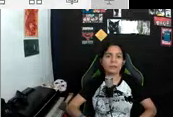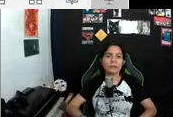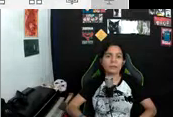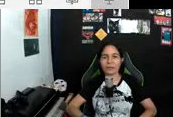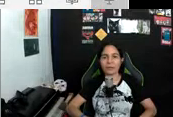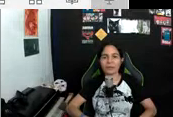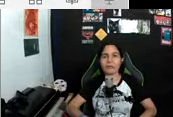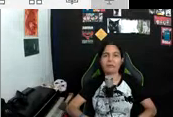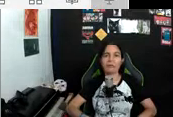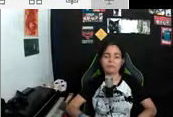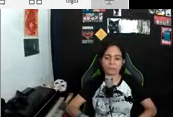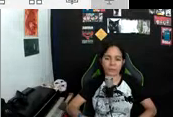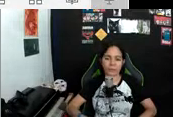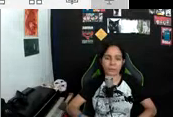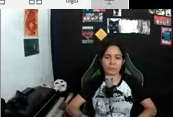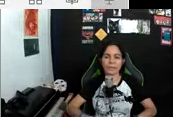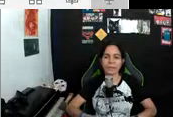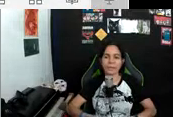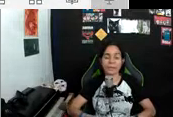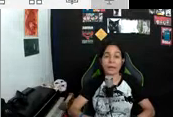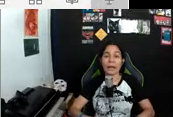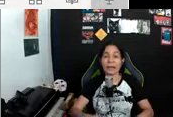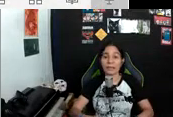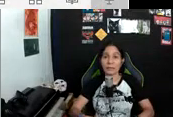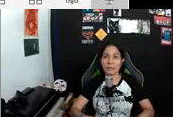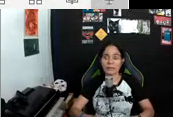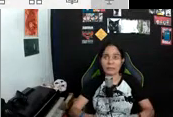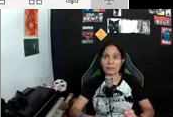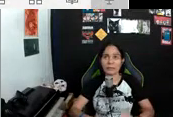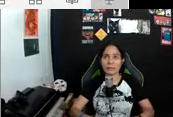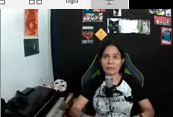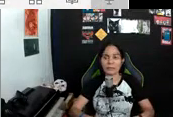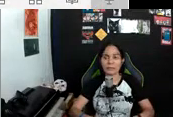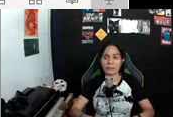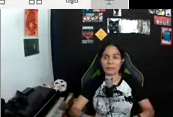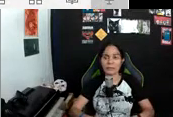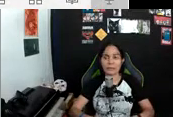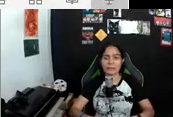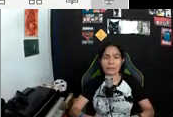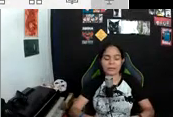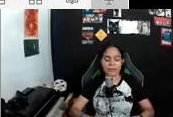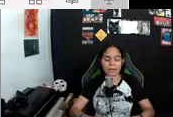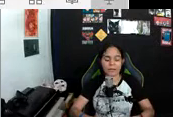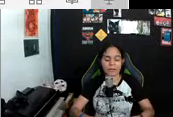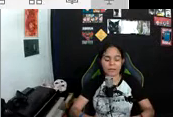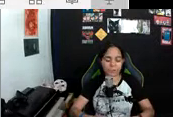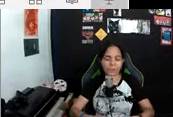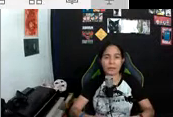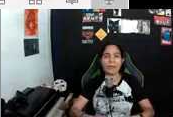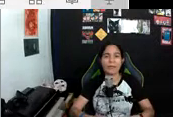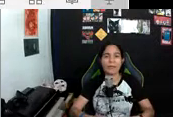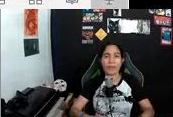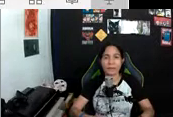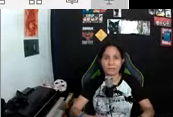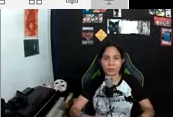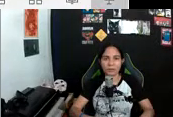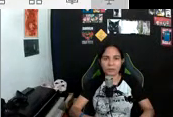dentro da profissão, por exemplo, pode ter aqui, só para citar um exemplo dos Estados Unidos, aqui a gente tem o